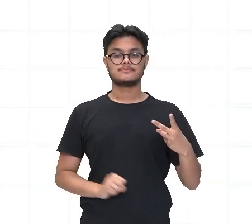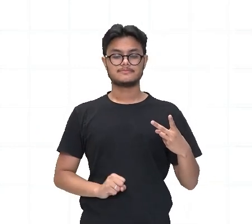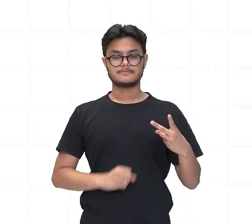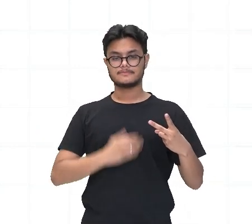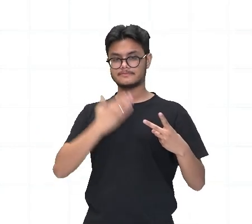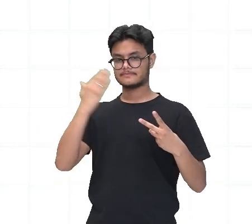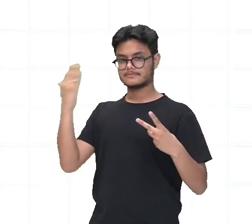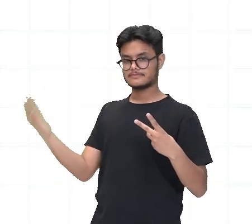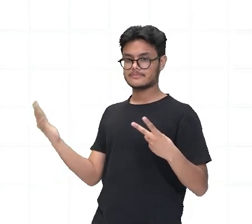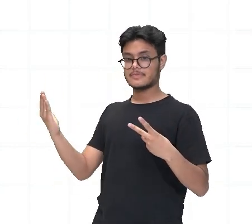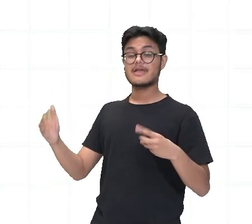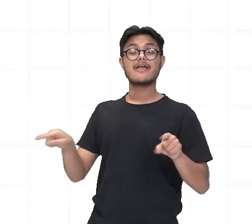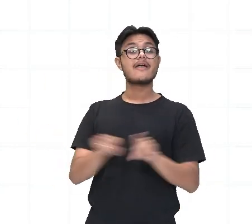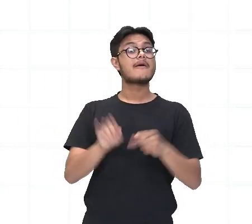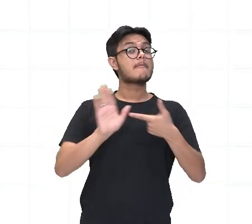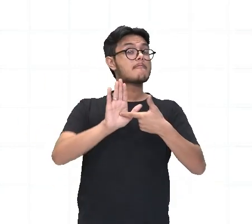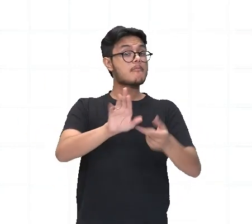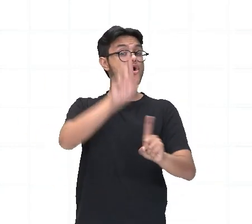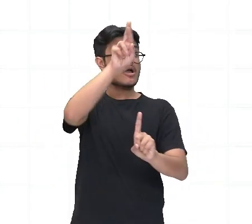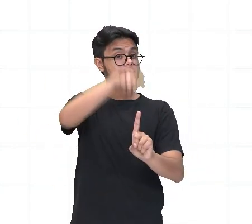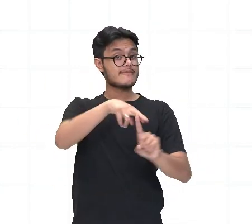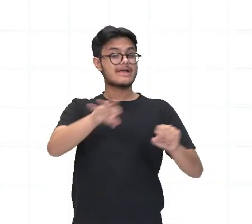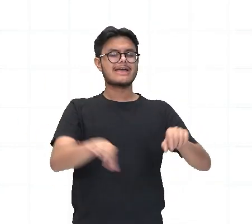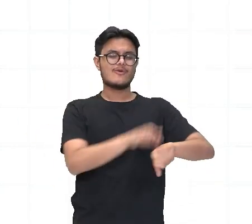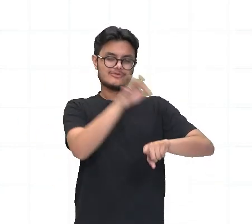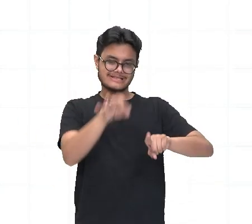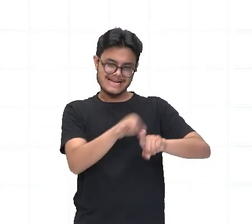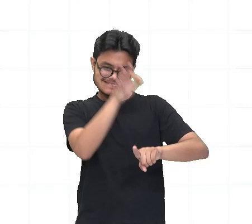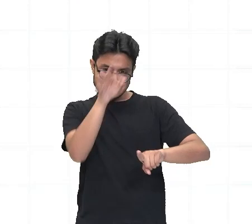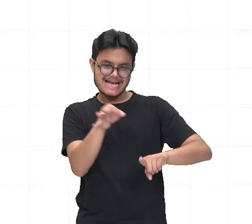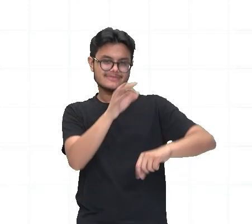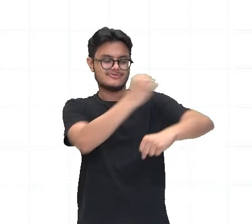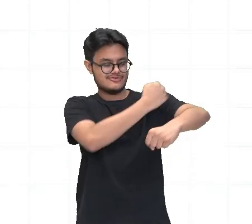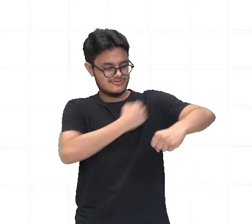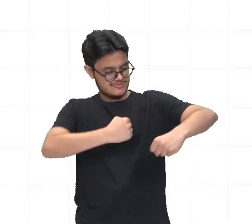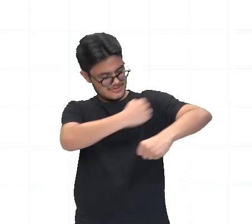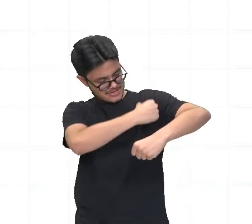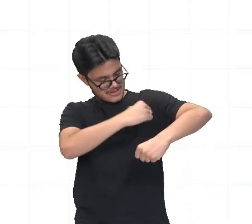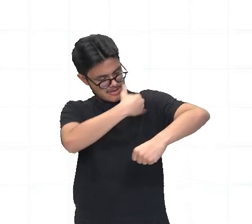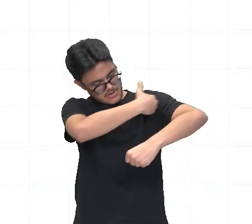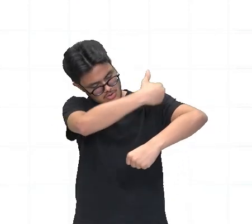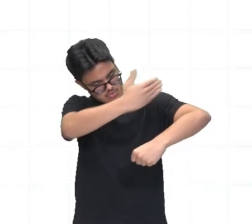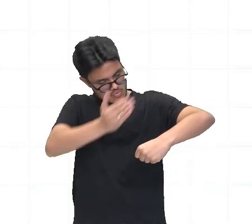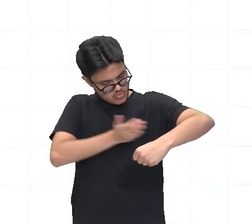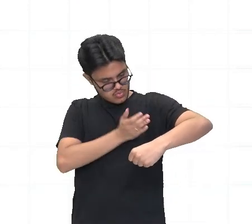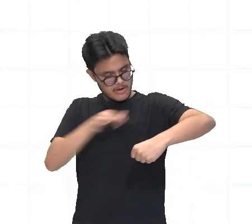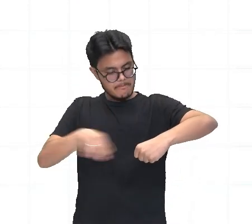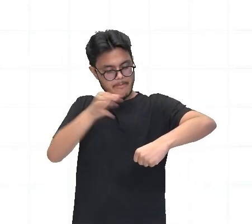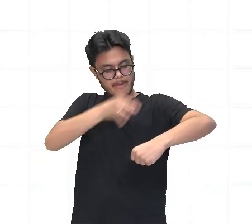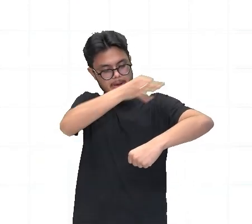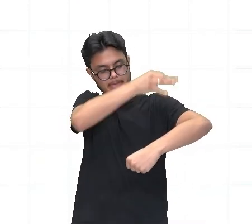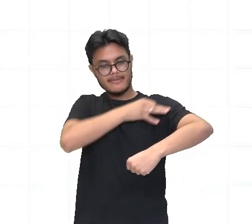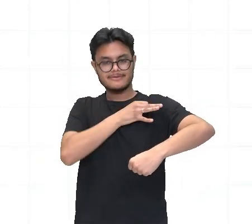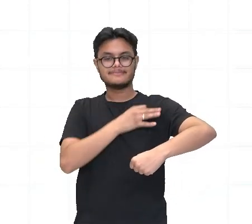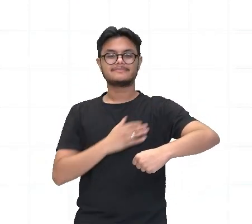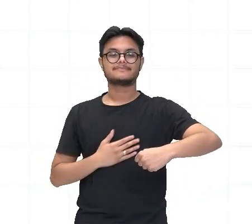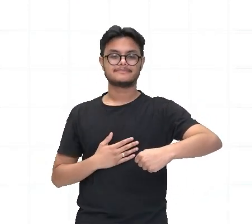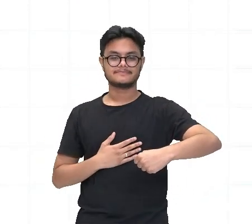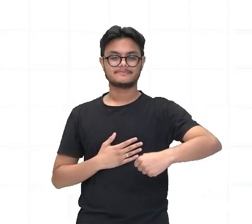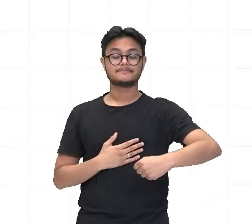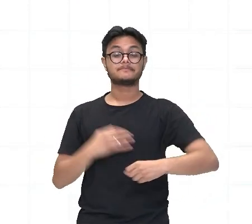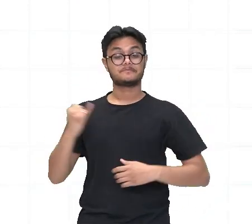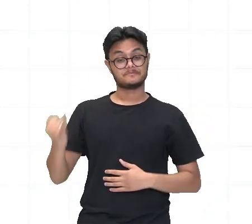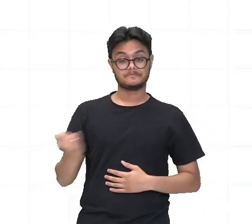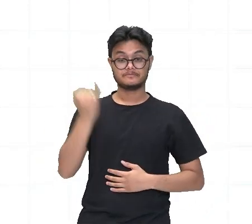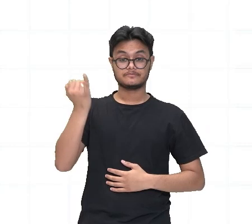rosa justamente porque eles indicam e fazem referência a essas produções trançadas. E a relevância e